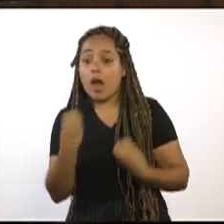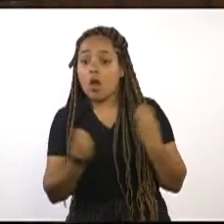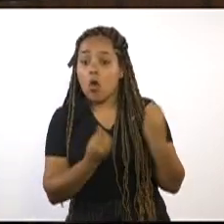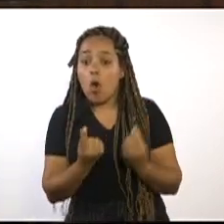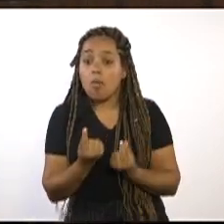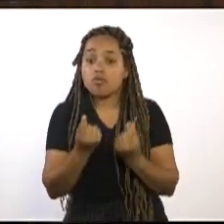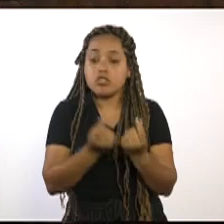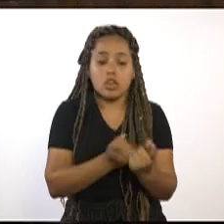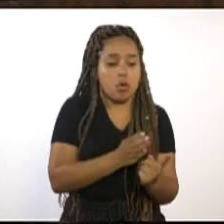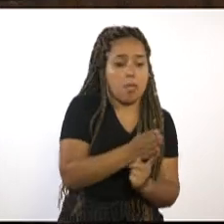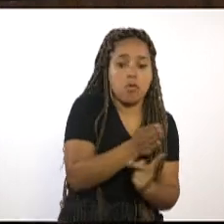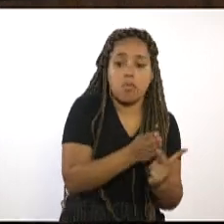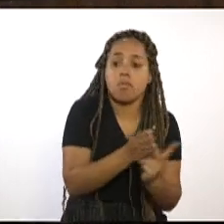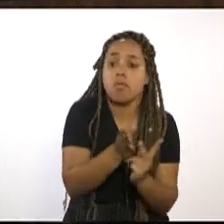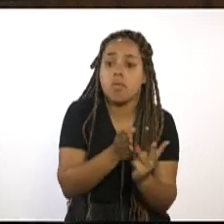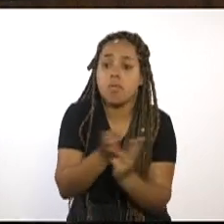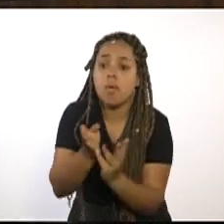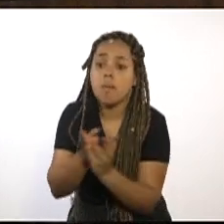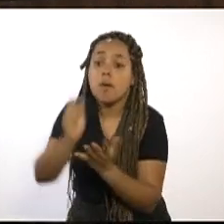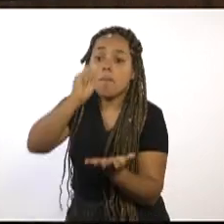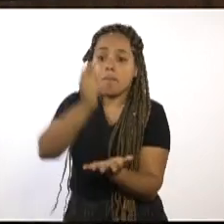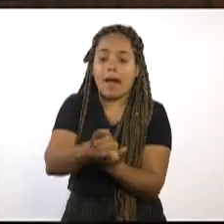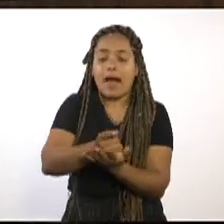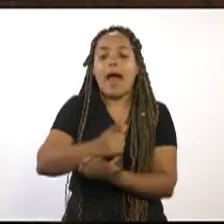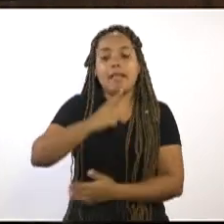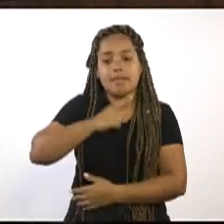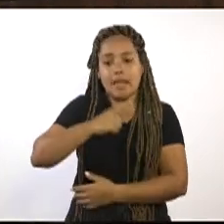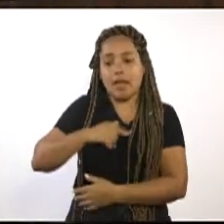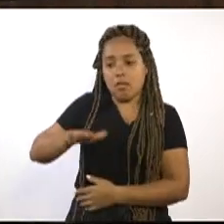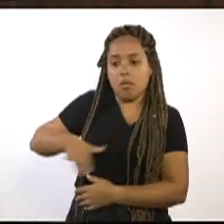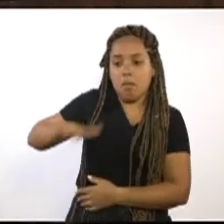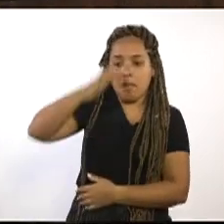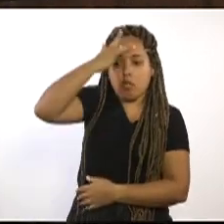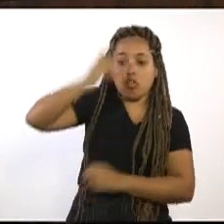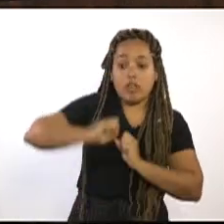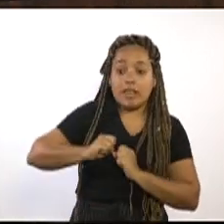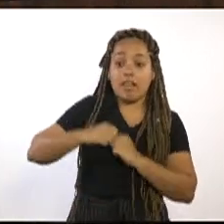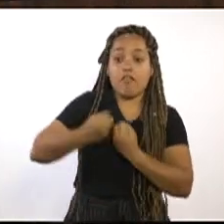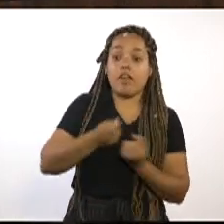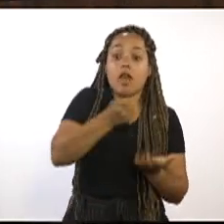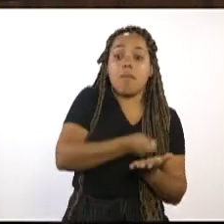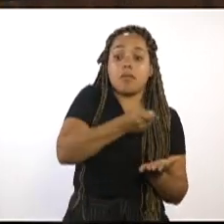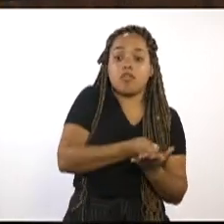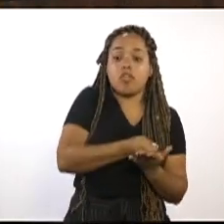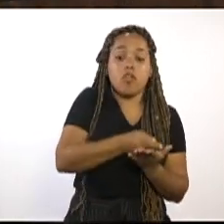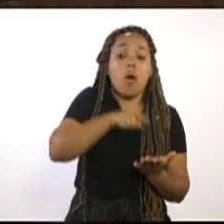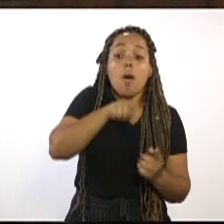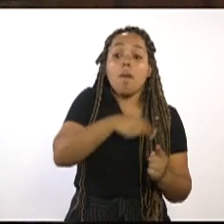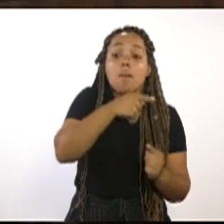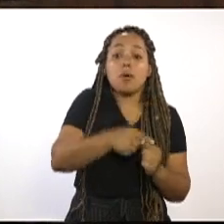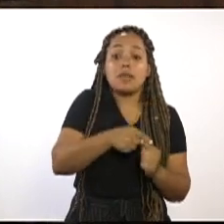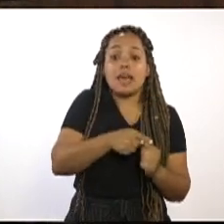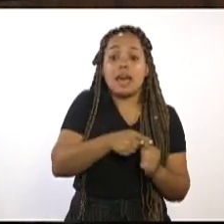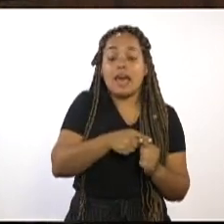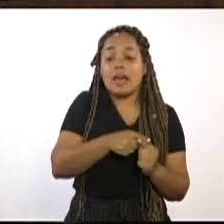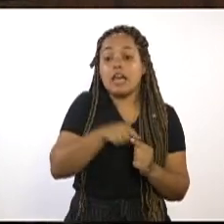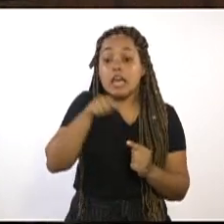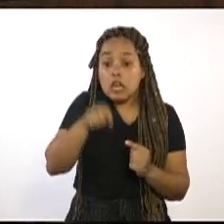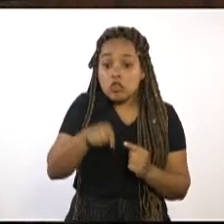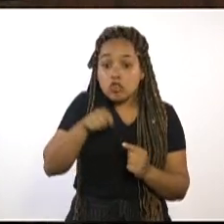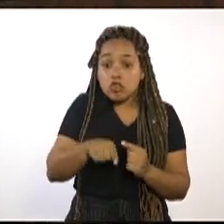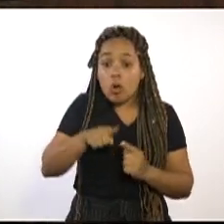quem defenda o orçamento impositivo como forma de impedir que o Executivo contingencie